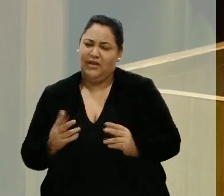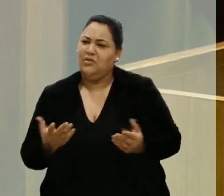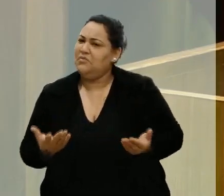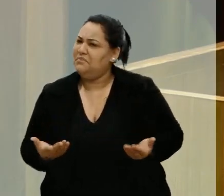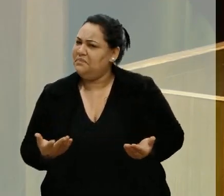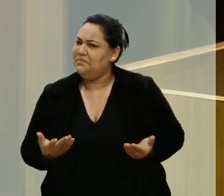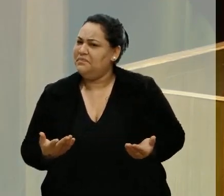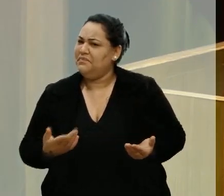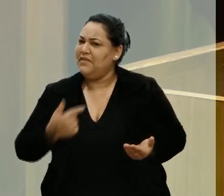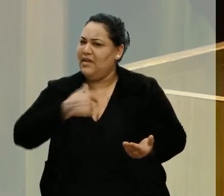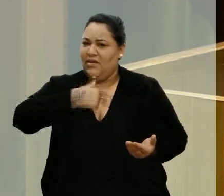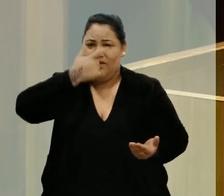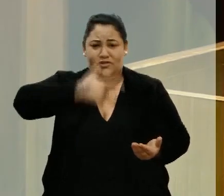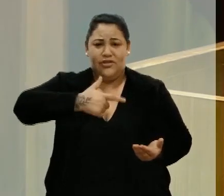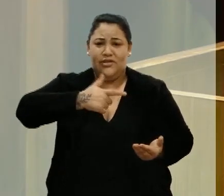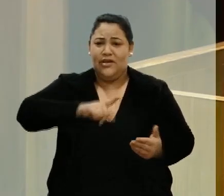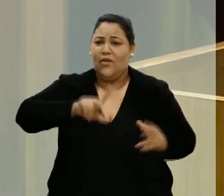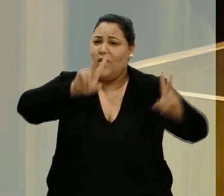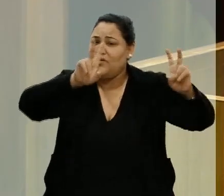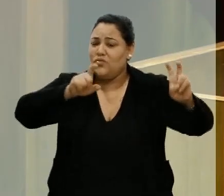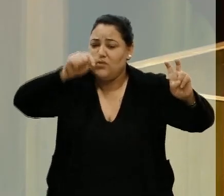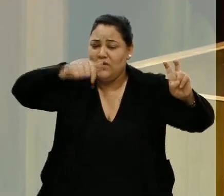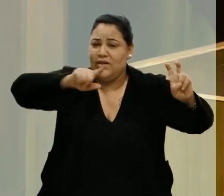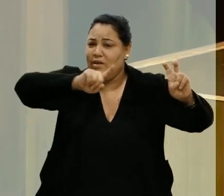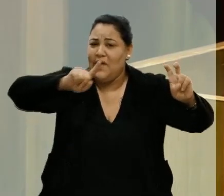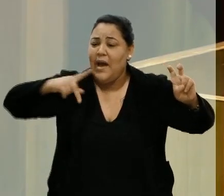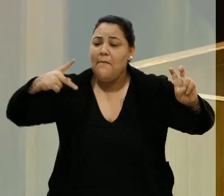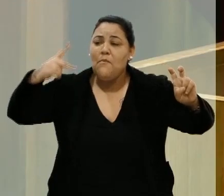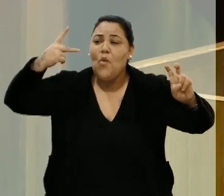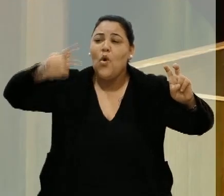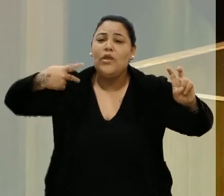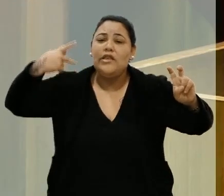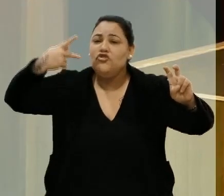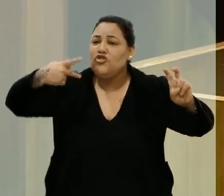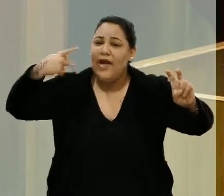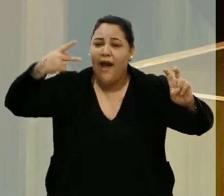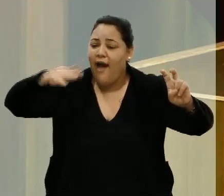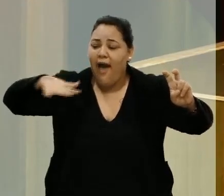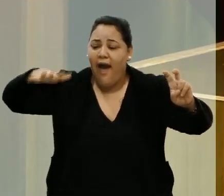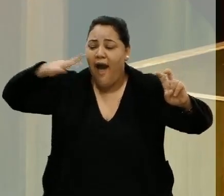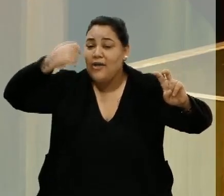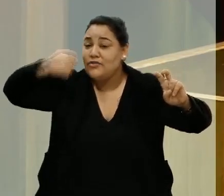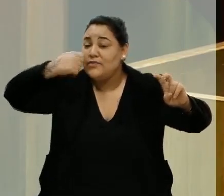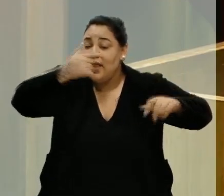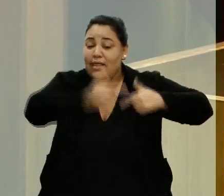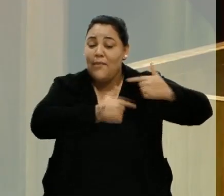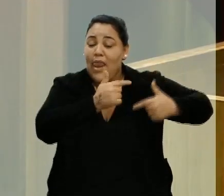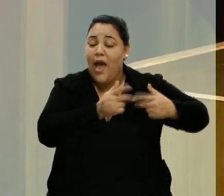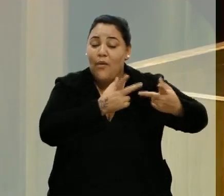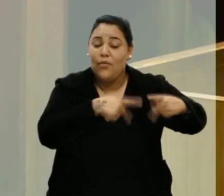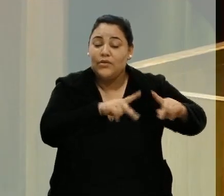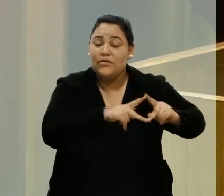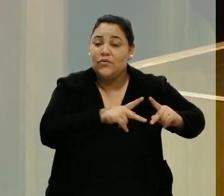não fazer politicagem, nós temos que trabalhar para a população. Quantas gestões passaram?